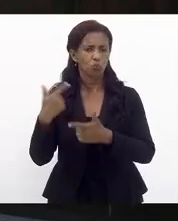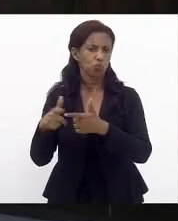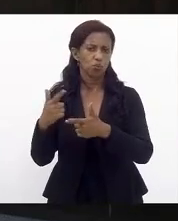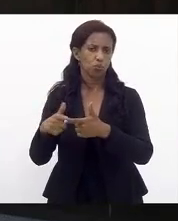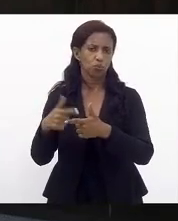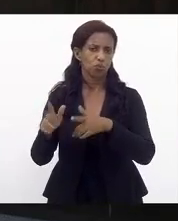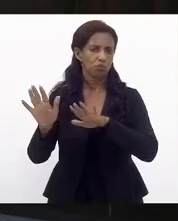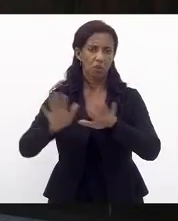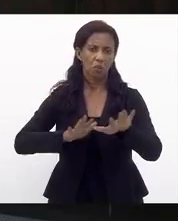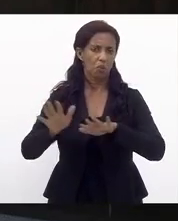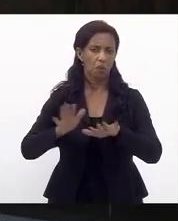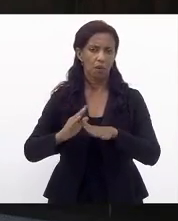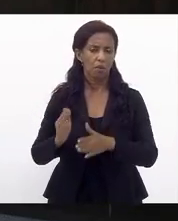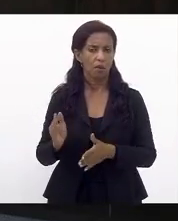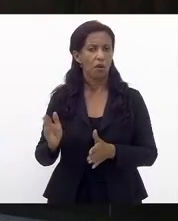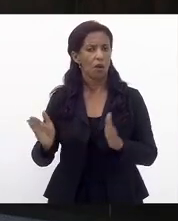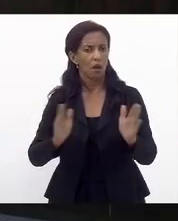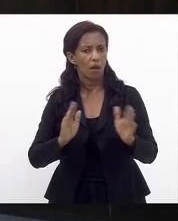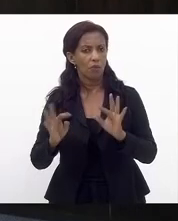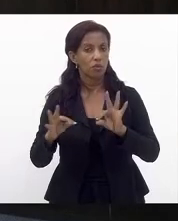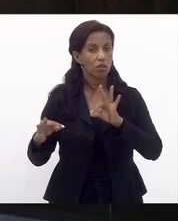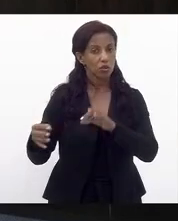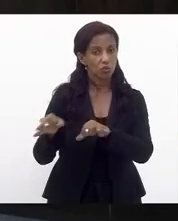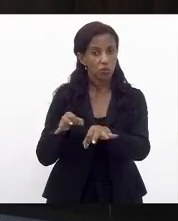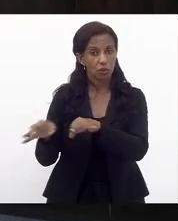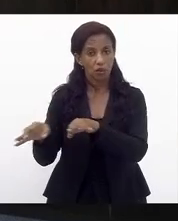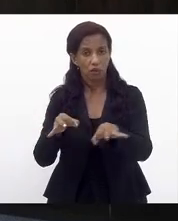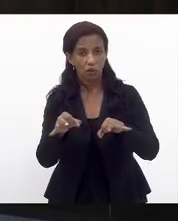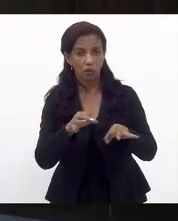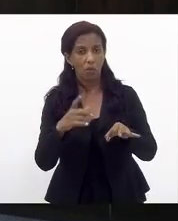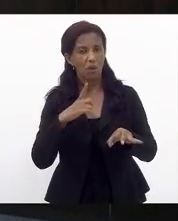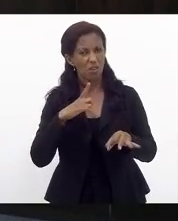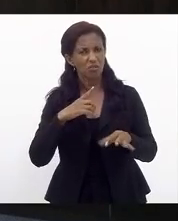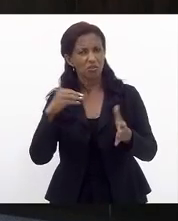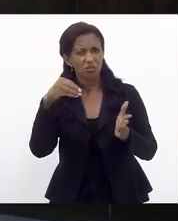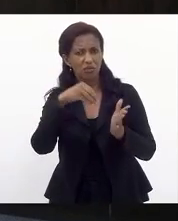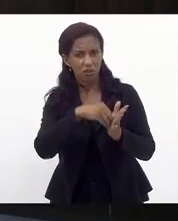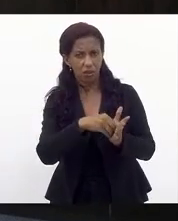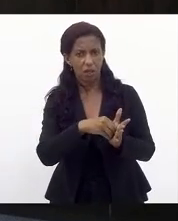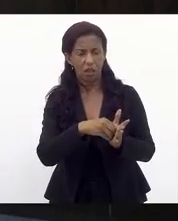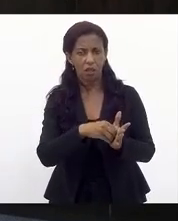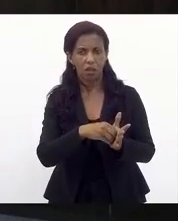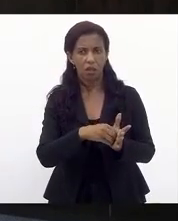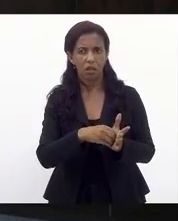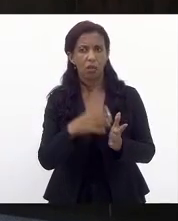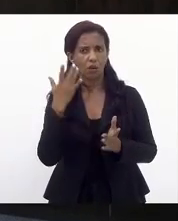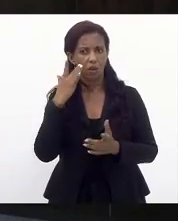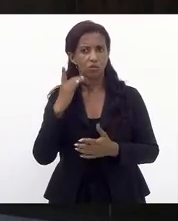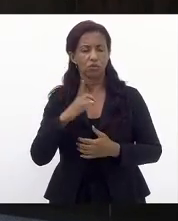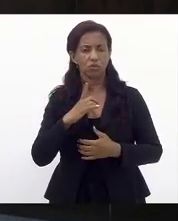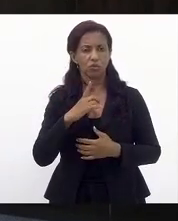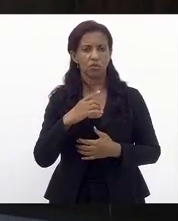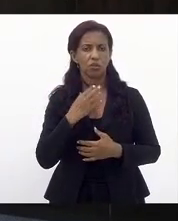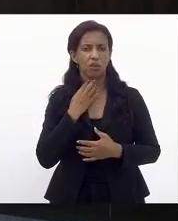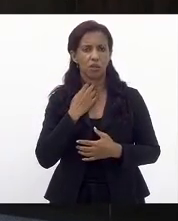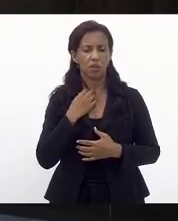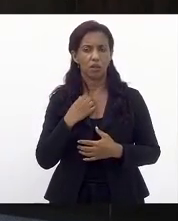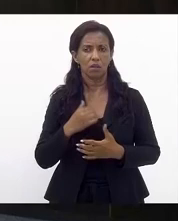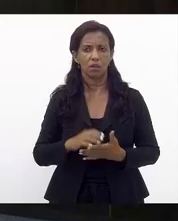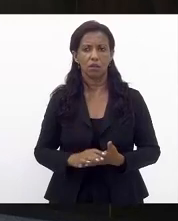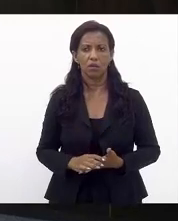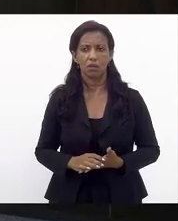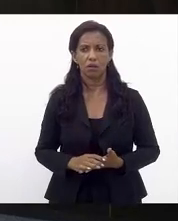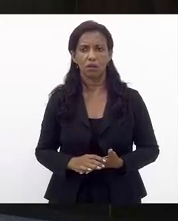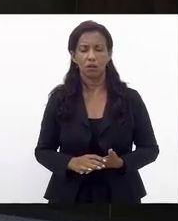problema à medida que De toda forma eu acho que já já consta né não à medida que tem aqui não toque o